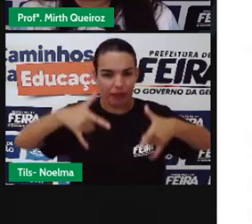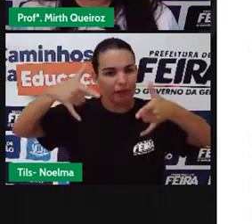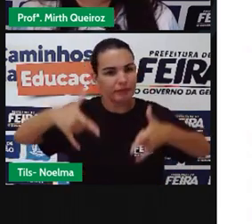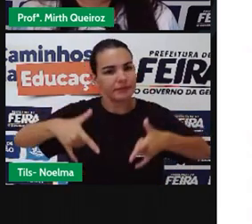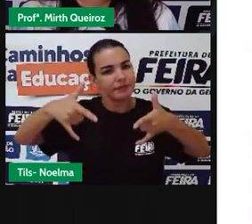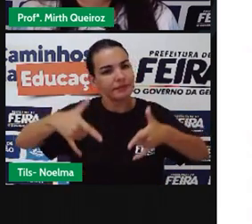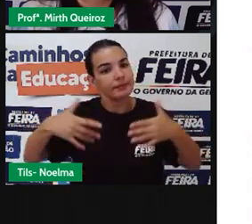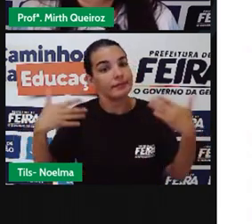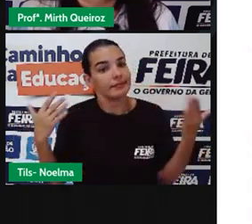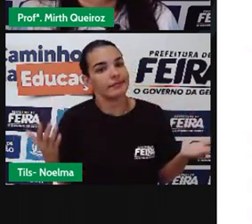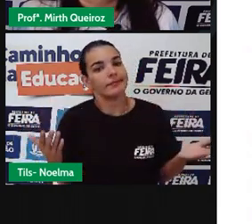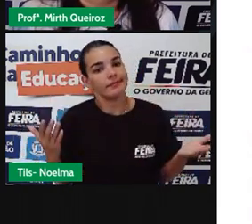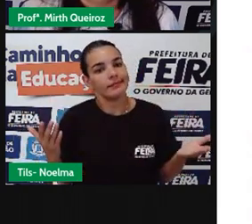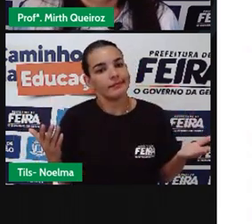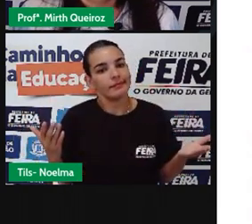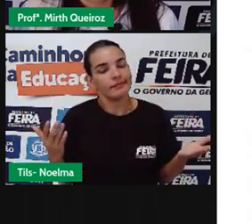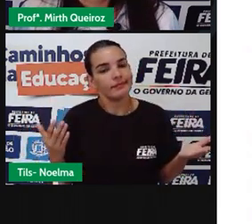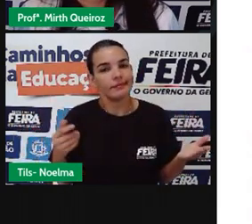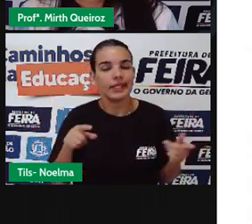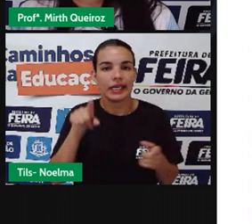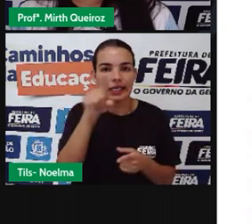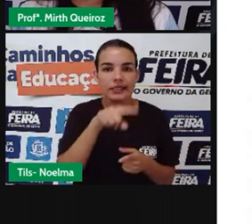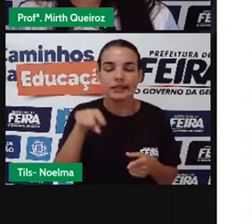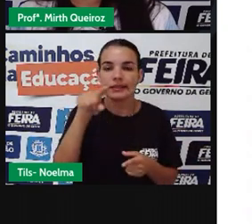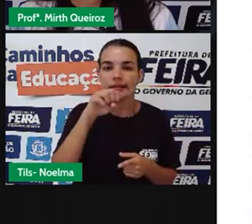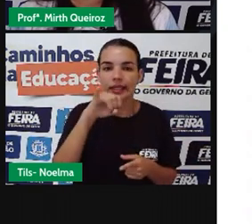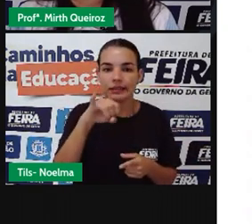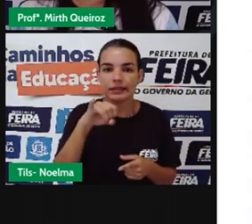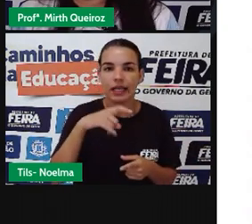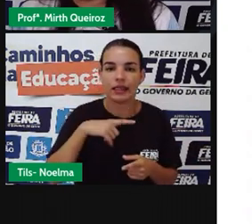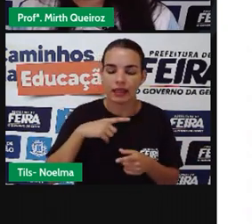vai ter algo com você mas